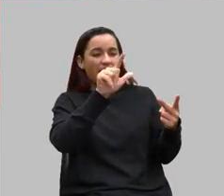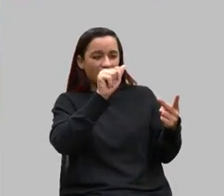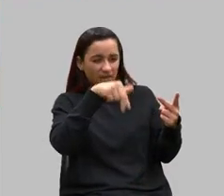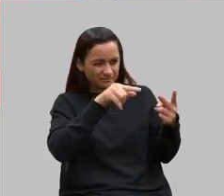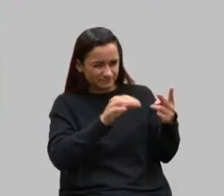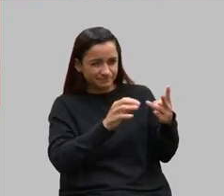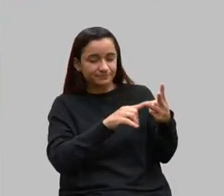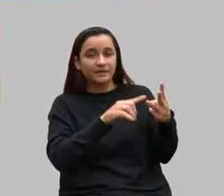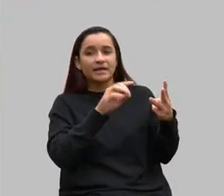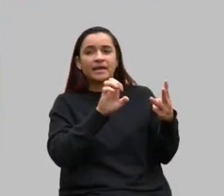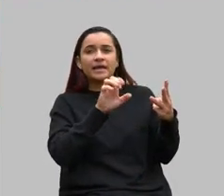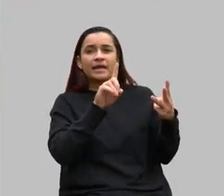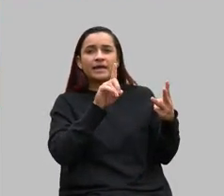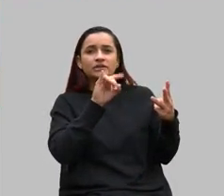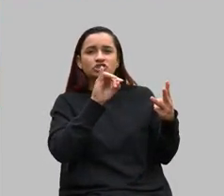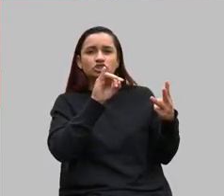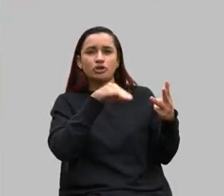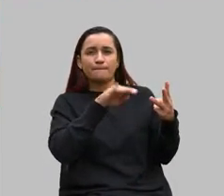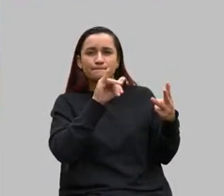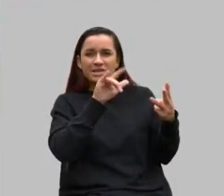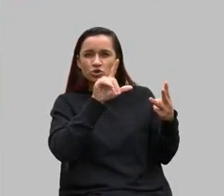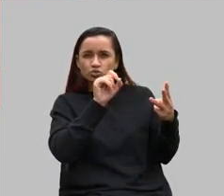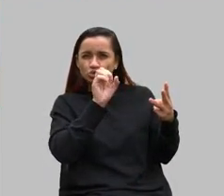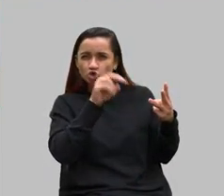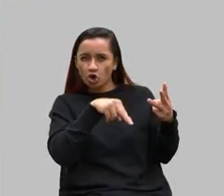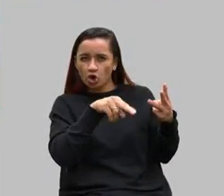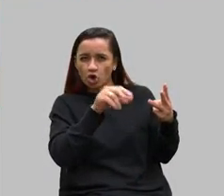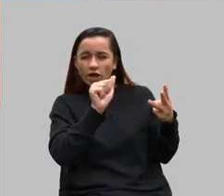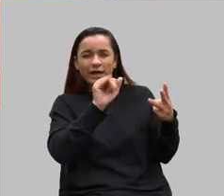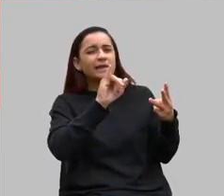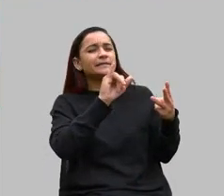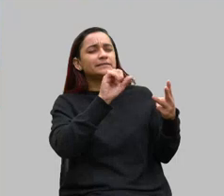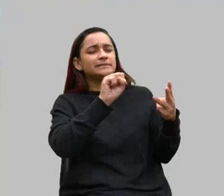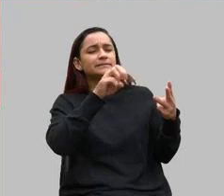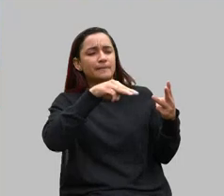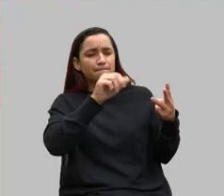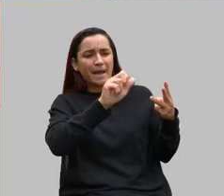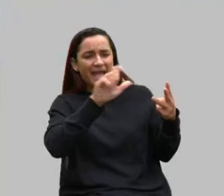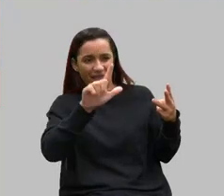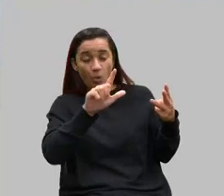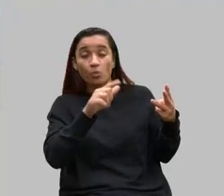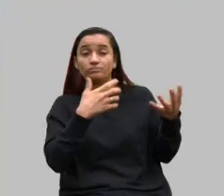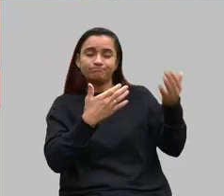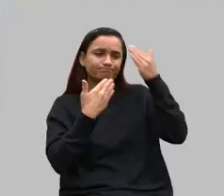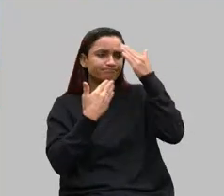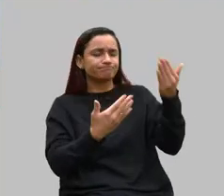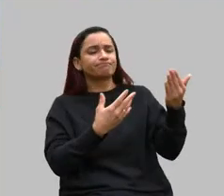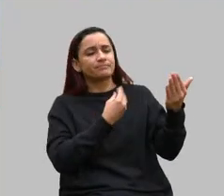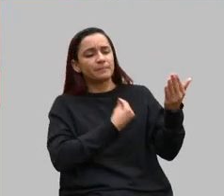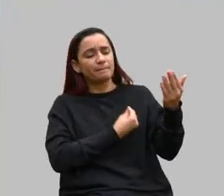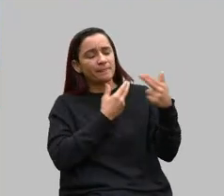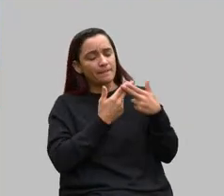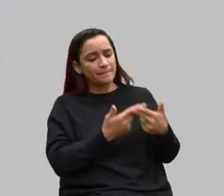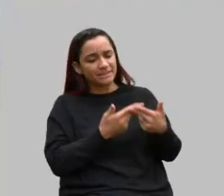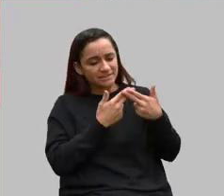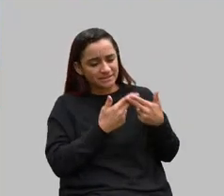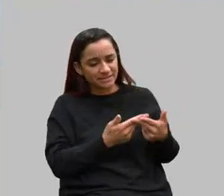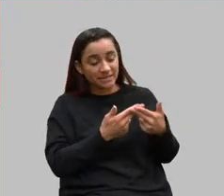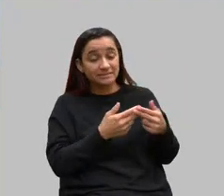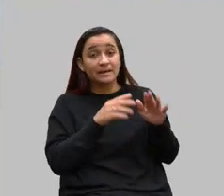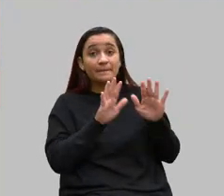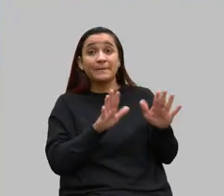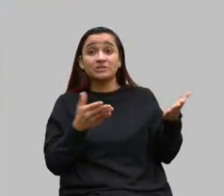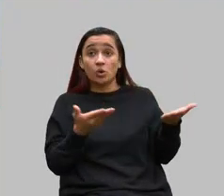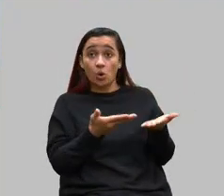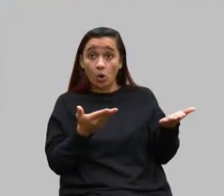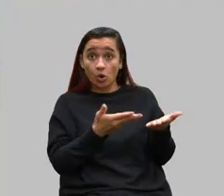né não é Ismael quero agradecer a paciência mas que hoje eu estou